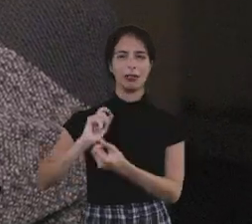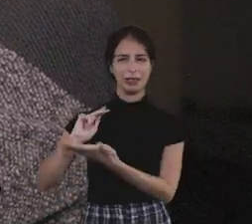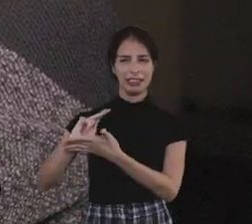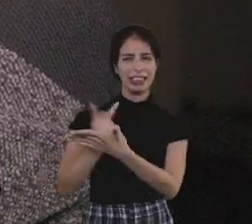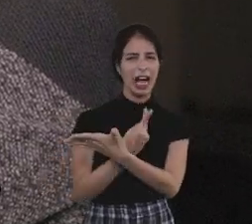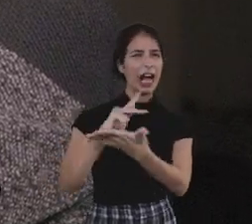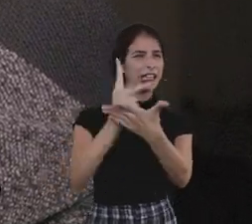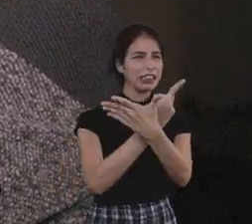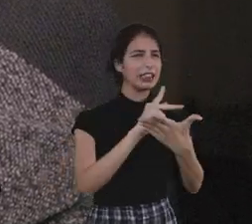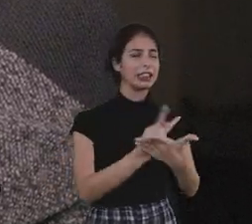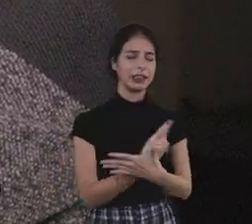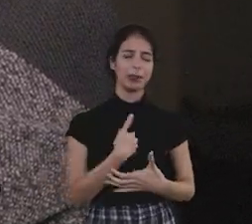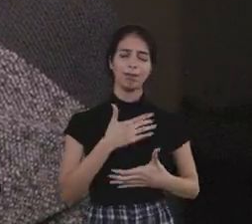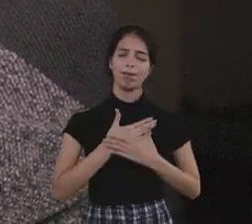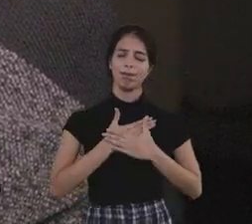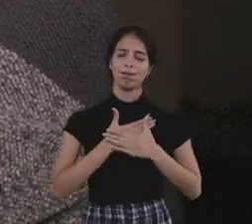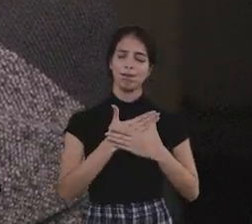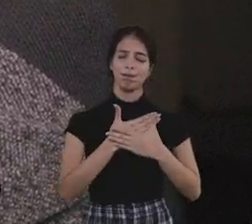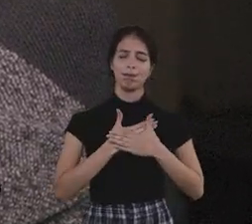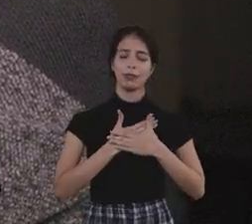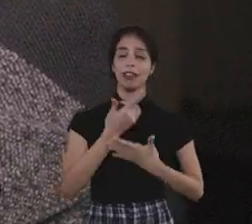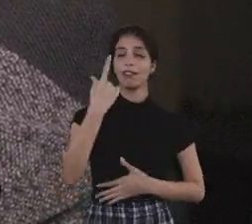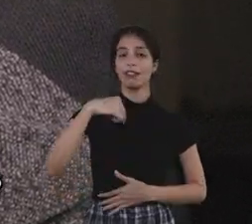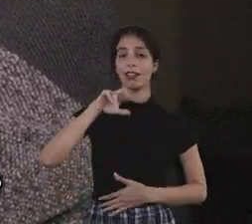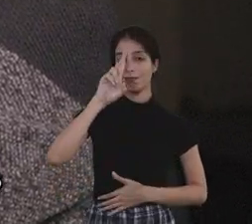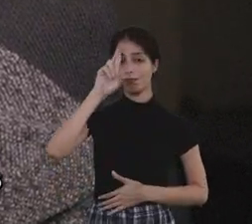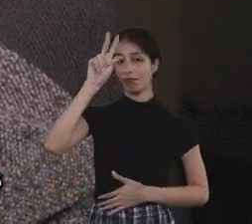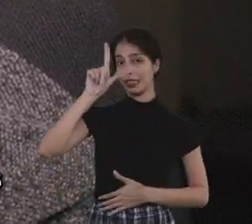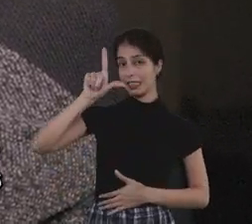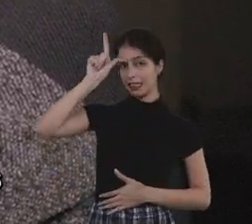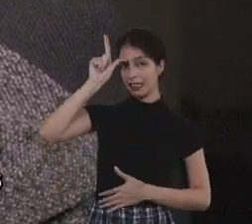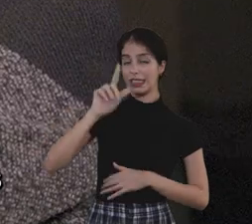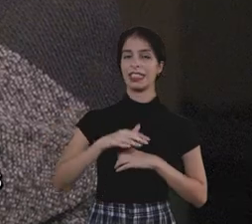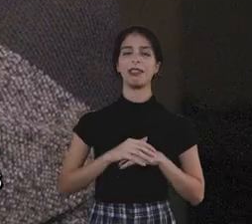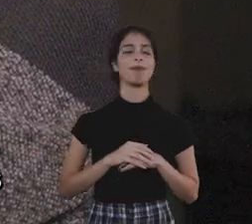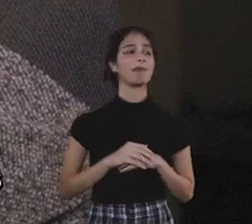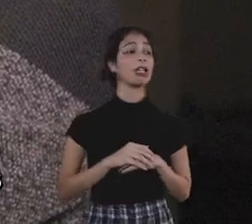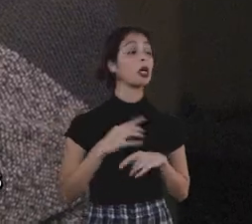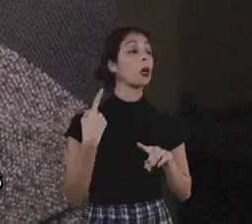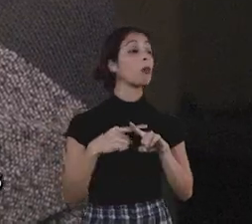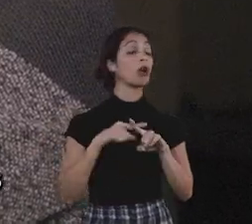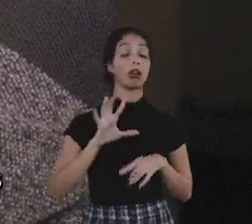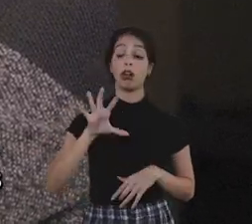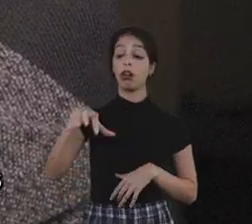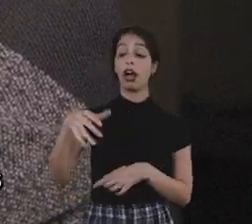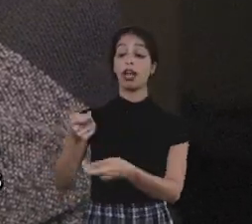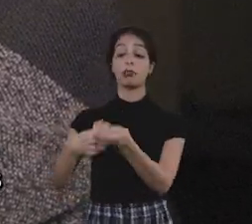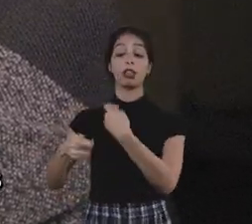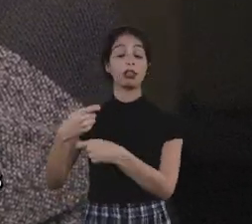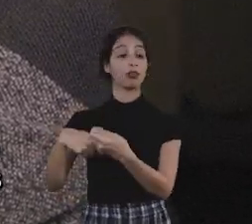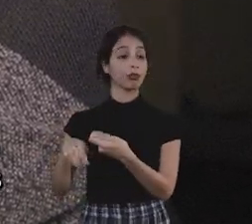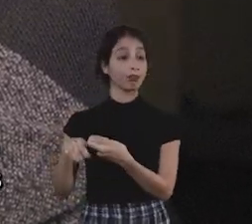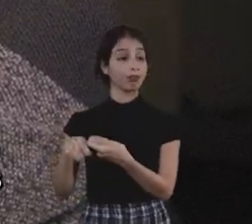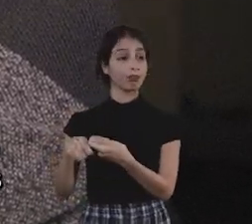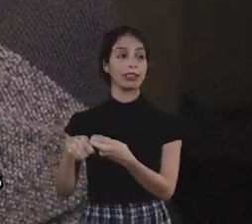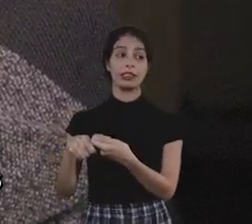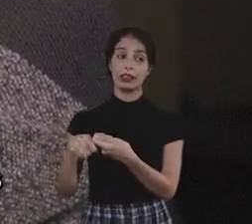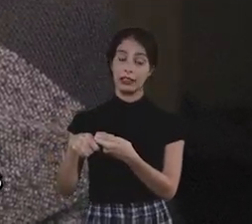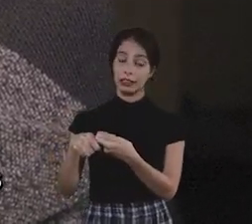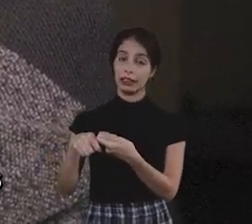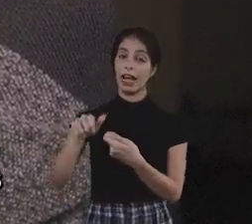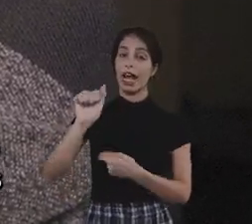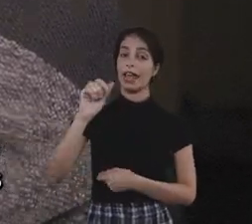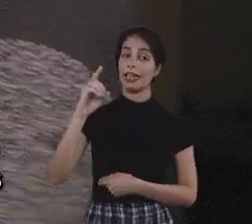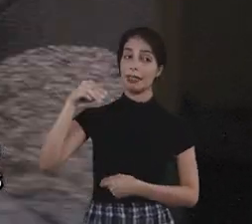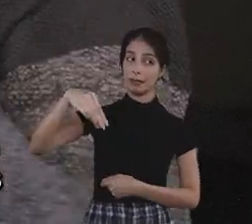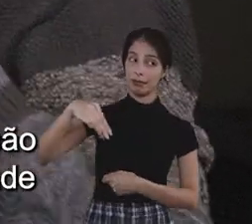solidariedade muita compaixão com os líderes dessas instituições tanto a galera do administrativo do financeiro a gente não pode